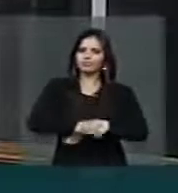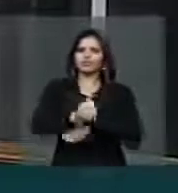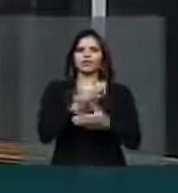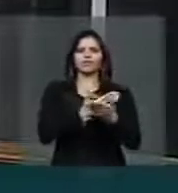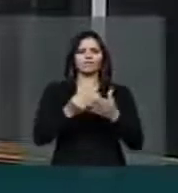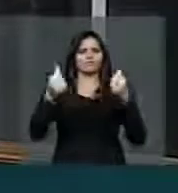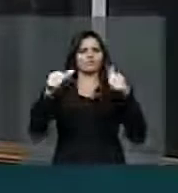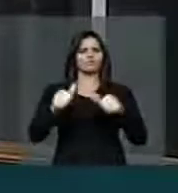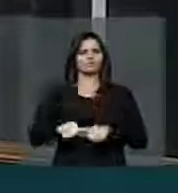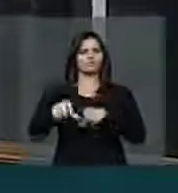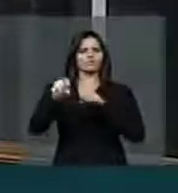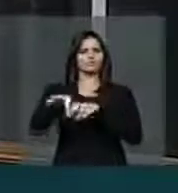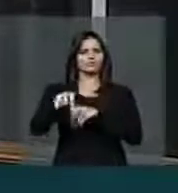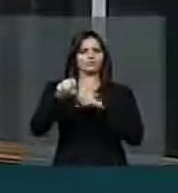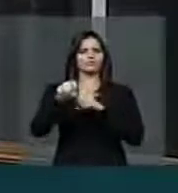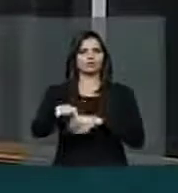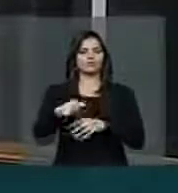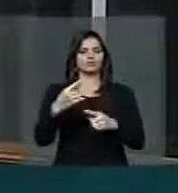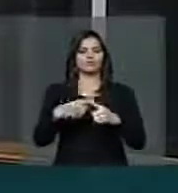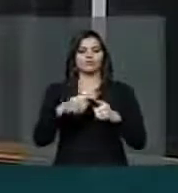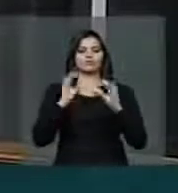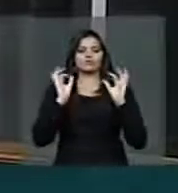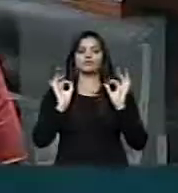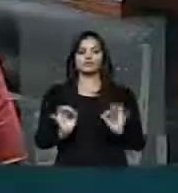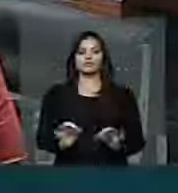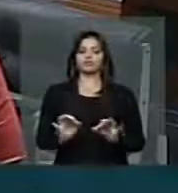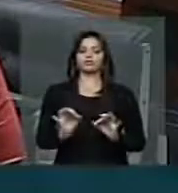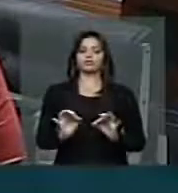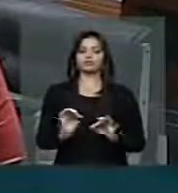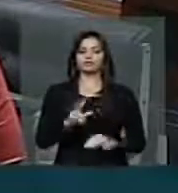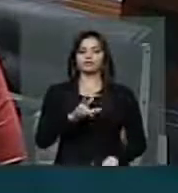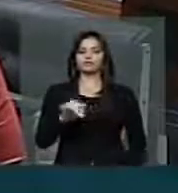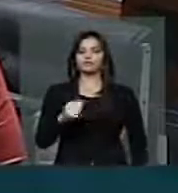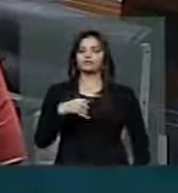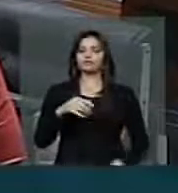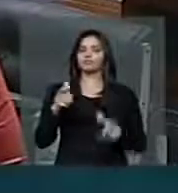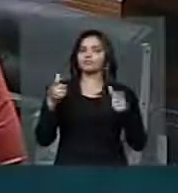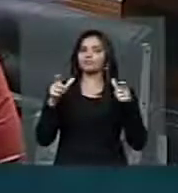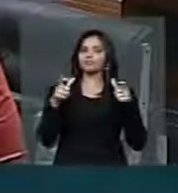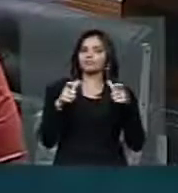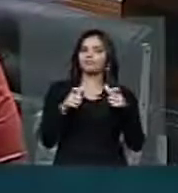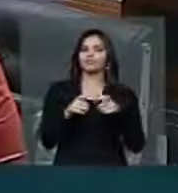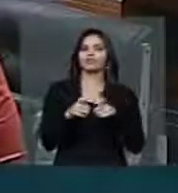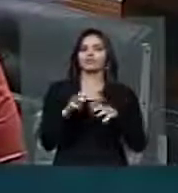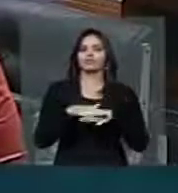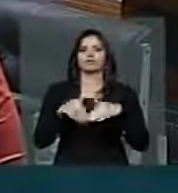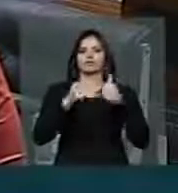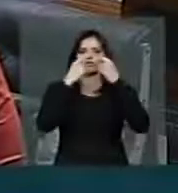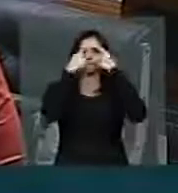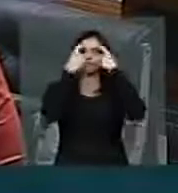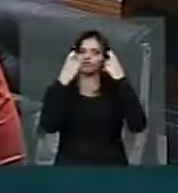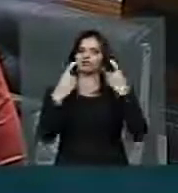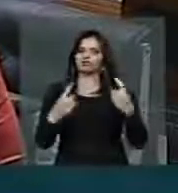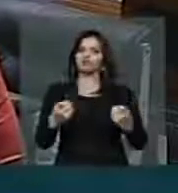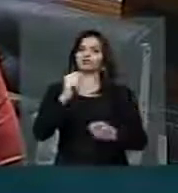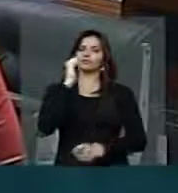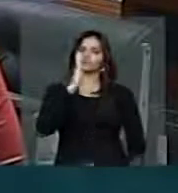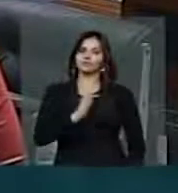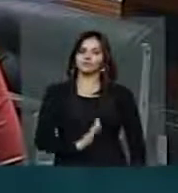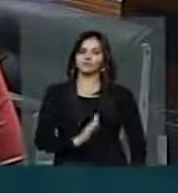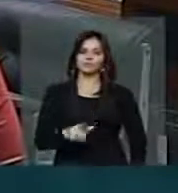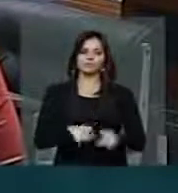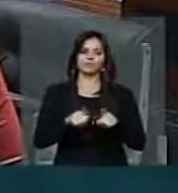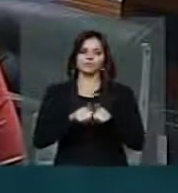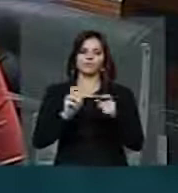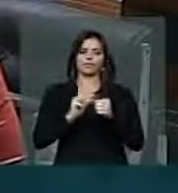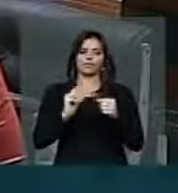debruçar à educação, que com certeza é isso que vai amenizar a violência no nosso país e que vai fazer